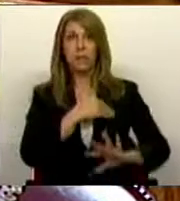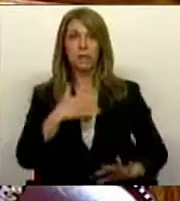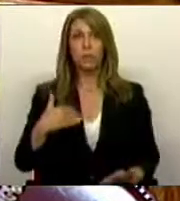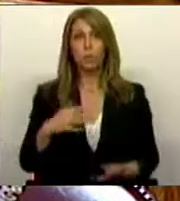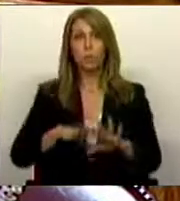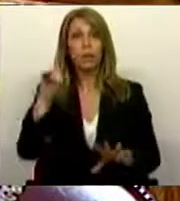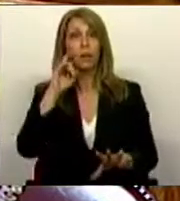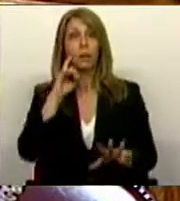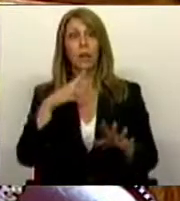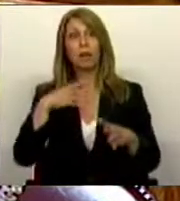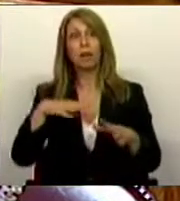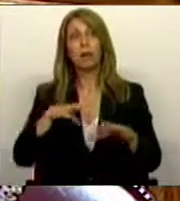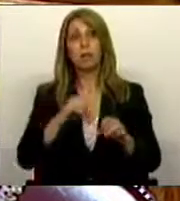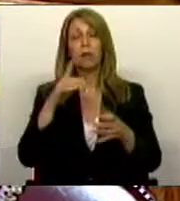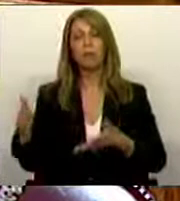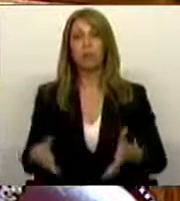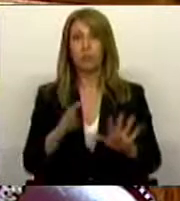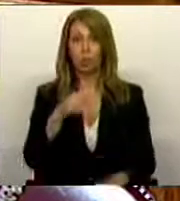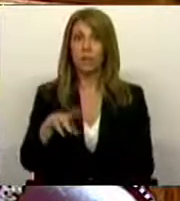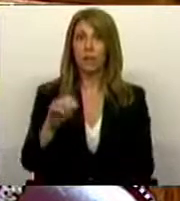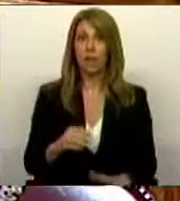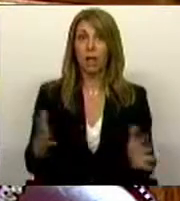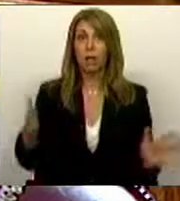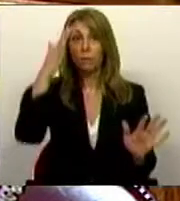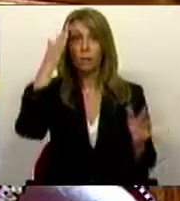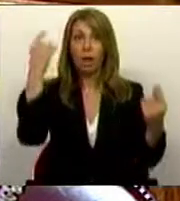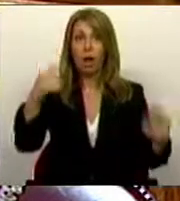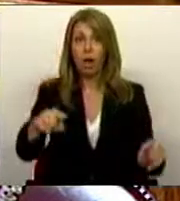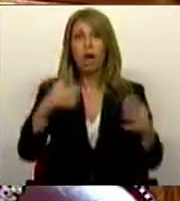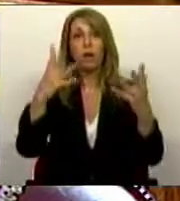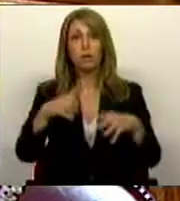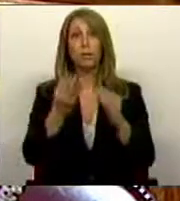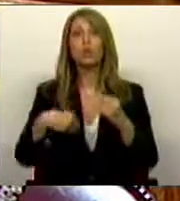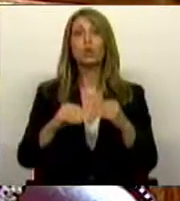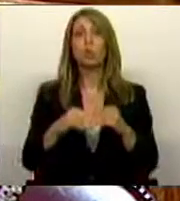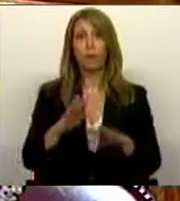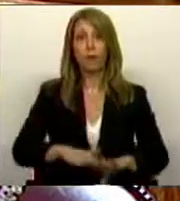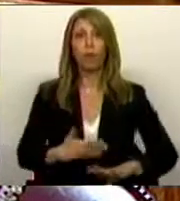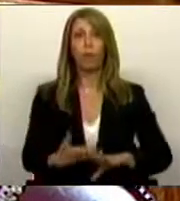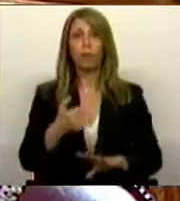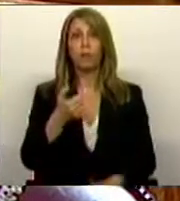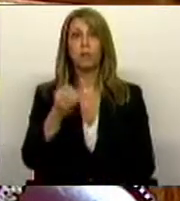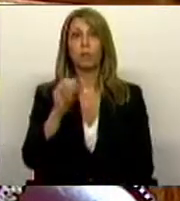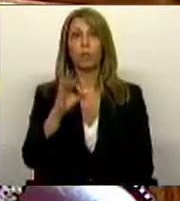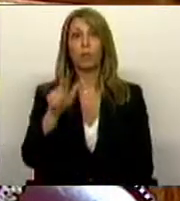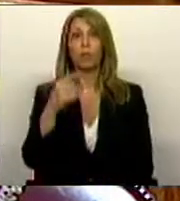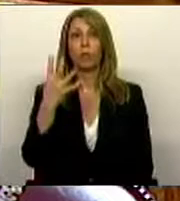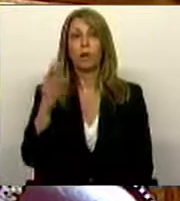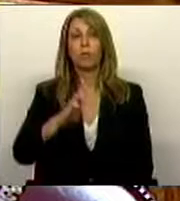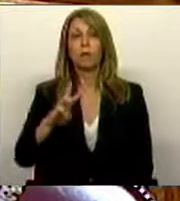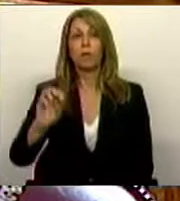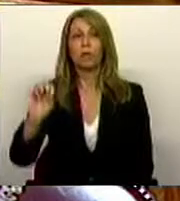reserva estratégica do SNS está previsto no orçamento suplementar, com um reforço de 504,4 milhões de